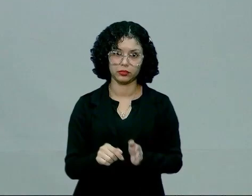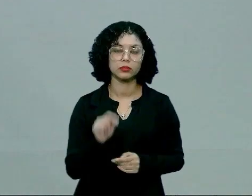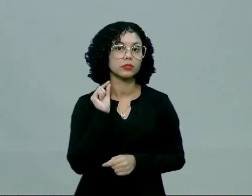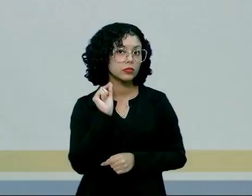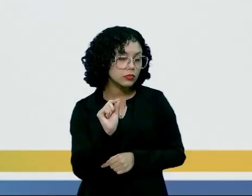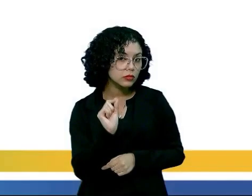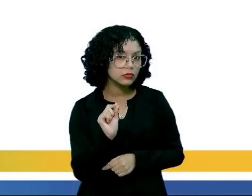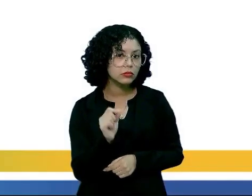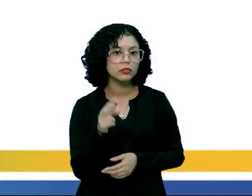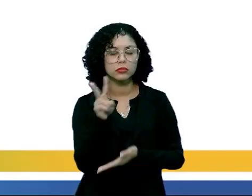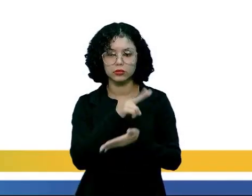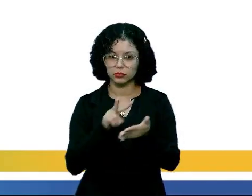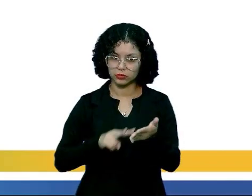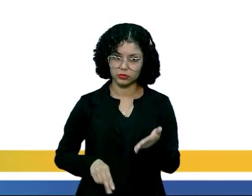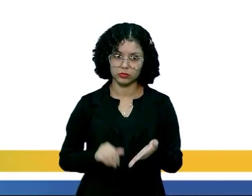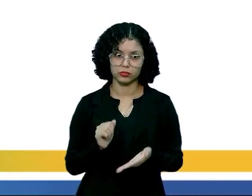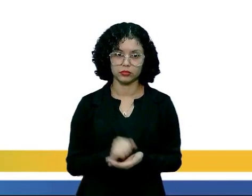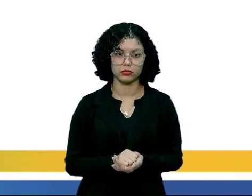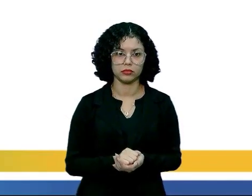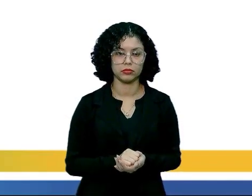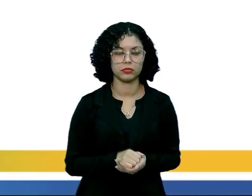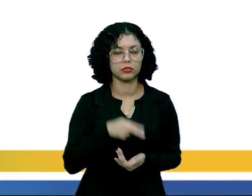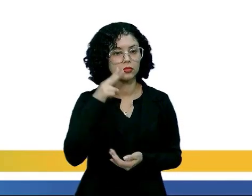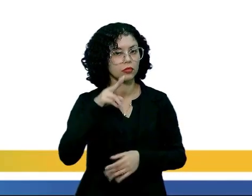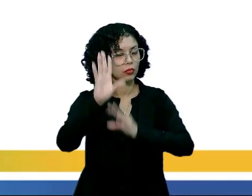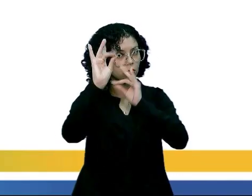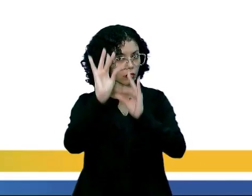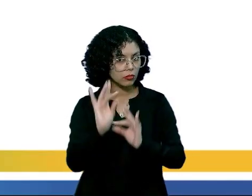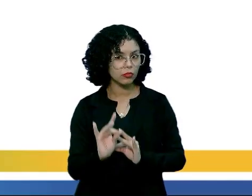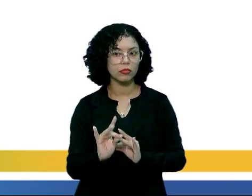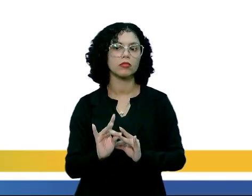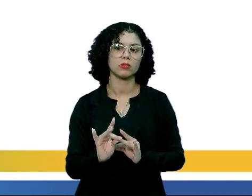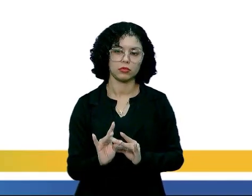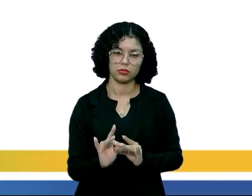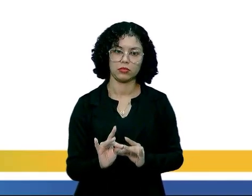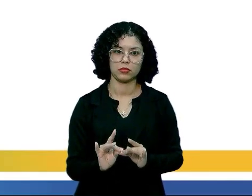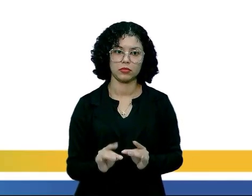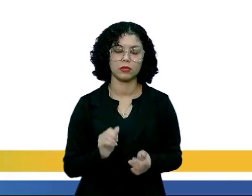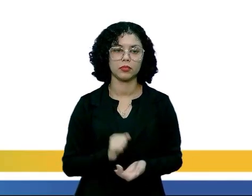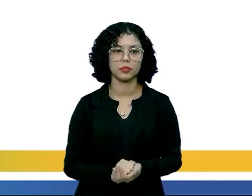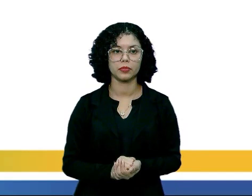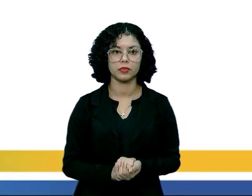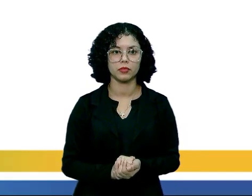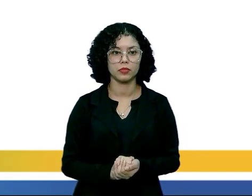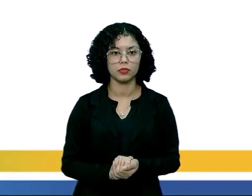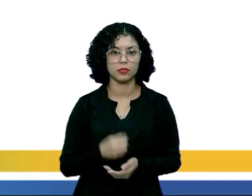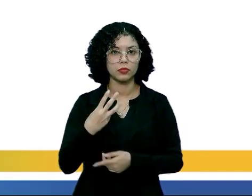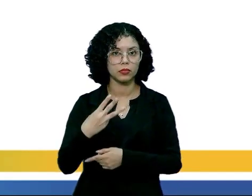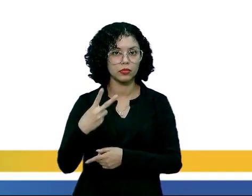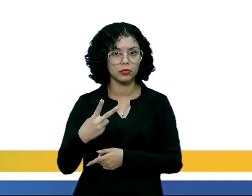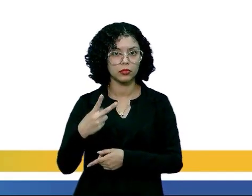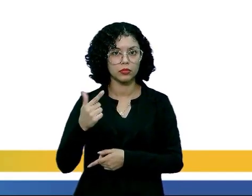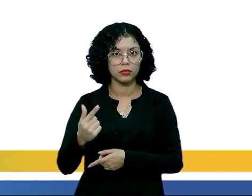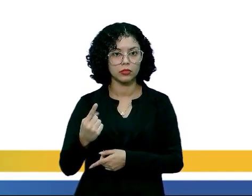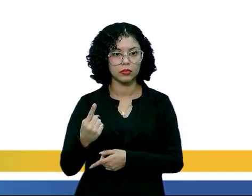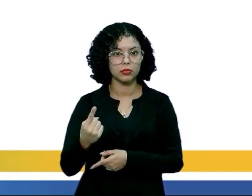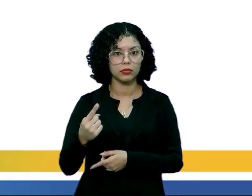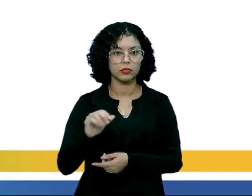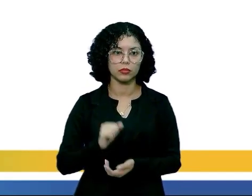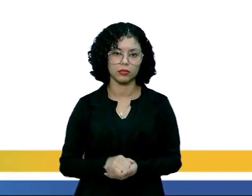queria que vocês dessem uma lidinha vejam todas as alternativas eu já vou dar o gabarito em 3 2